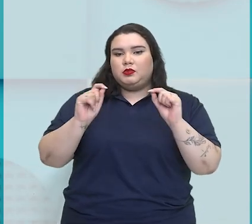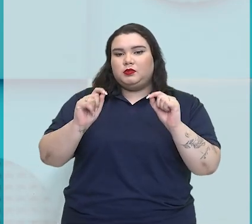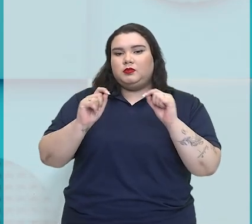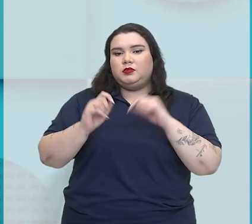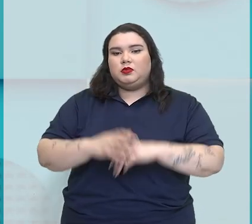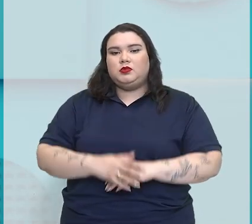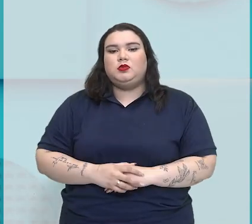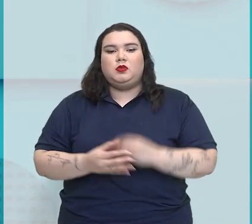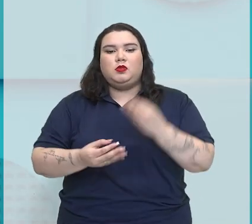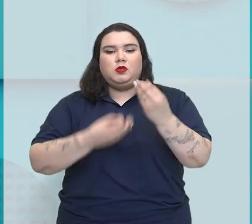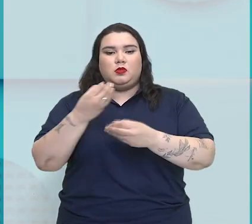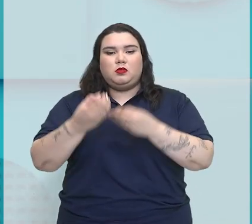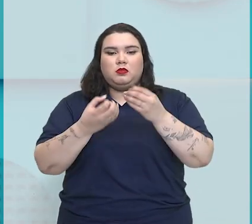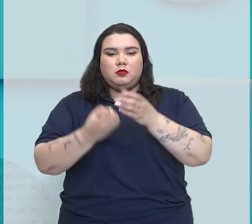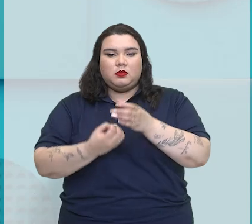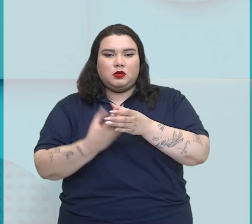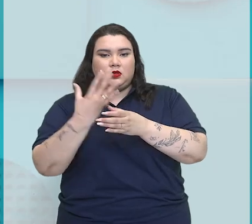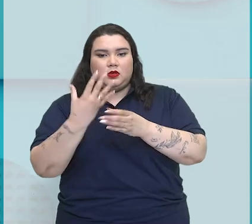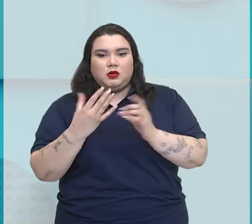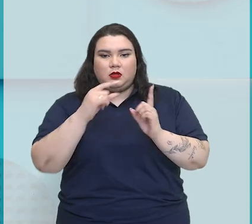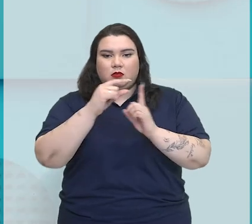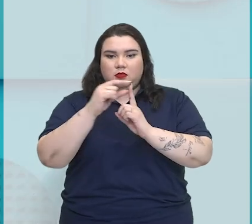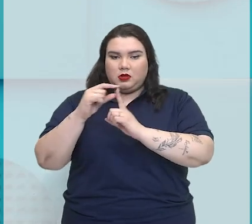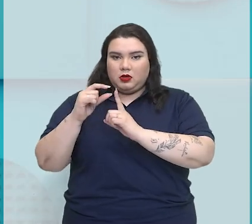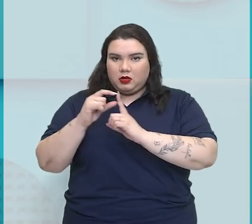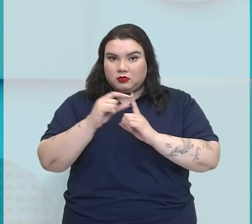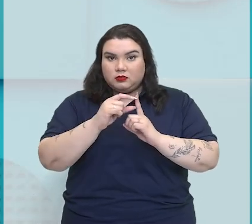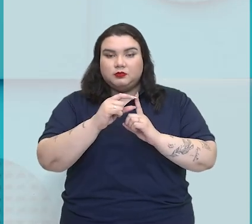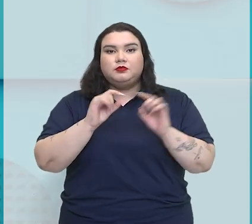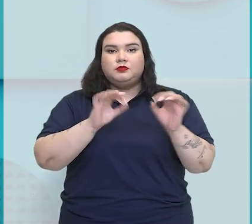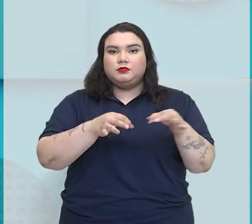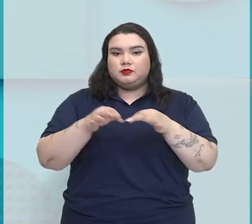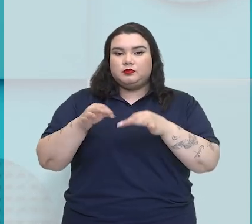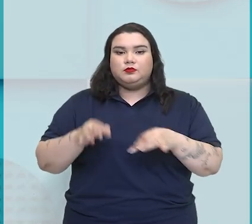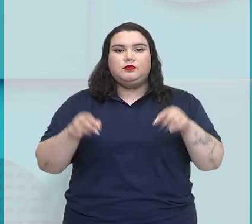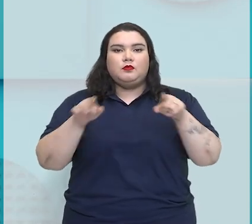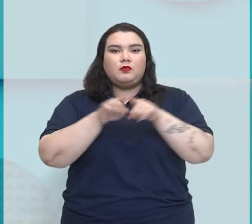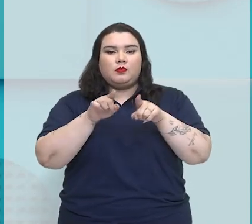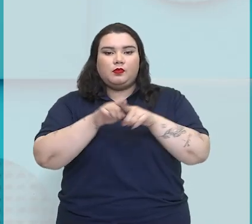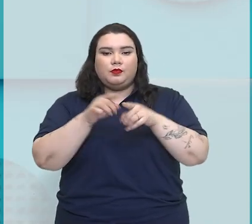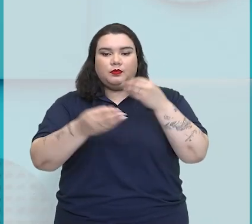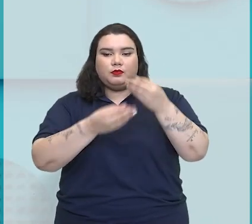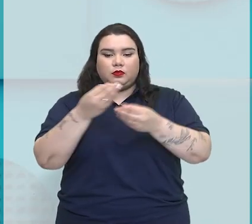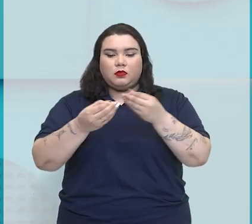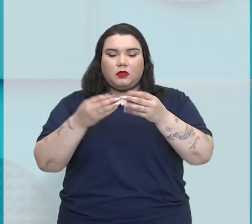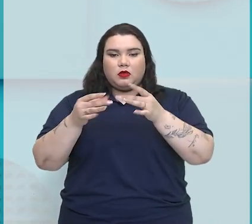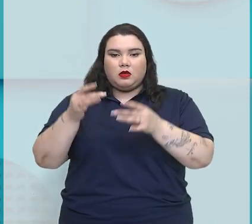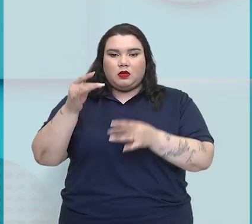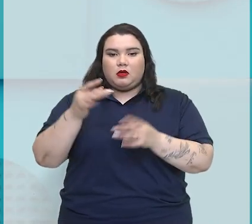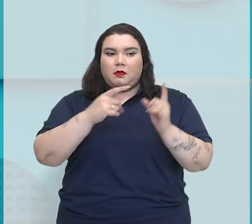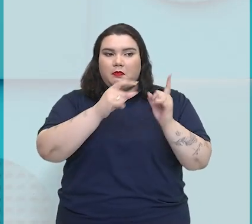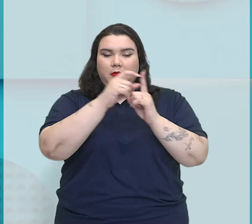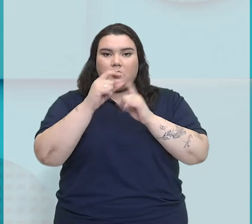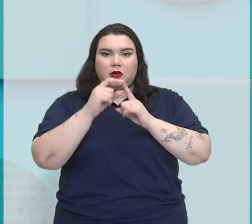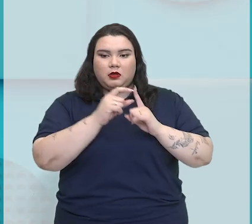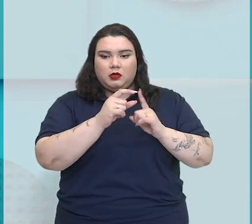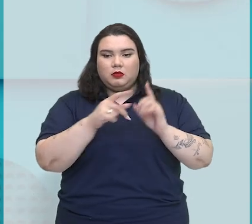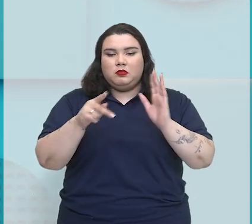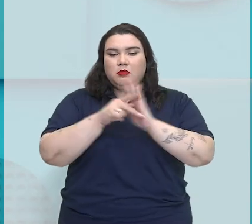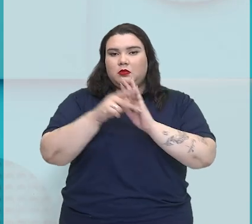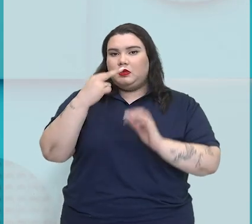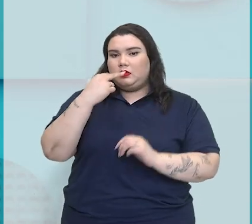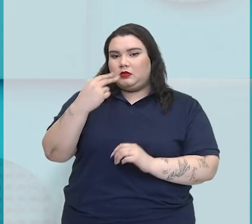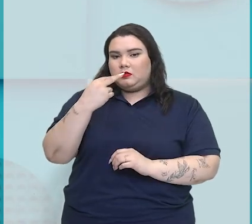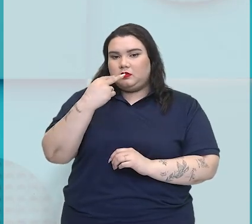da formação, da constituição das palavras, certo? E das classificações dessas classes de palavras na